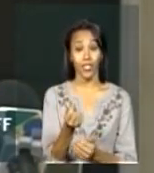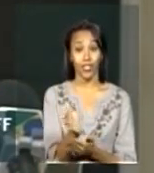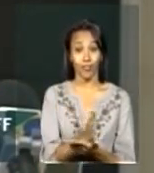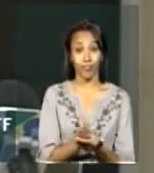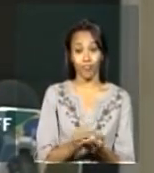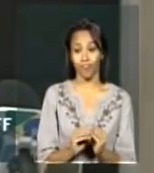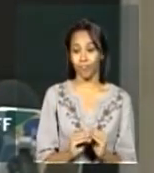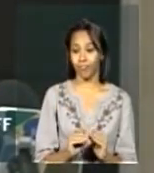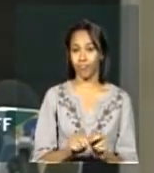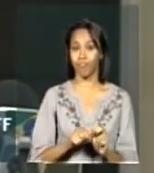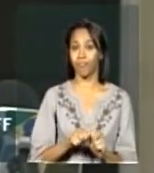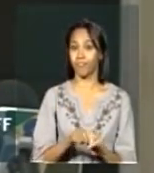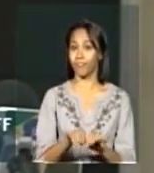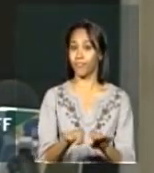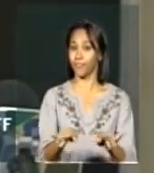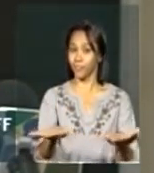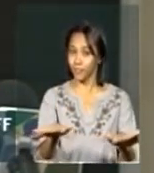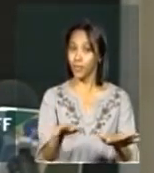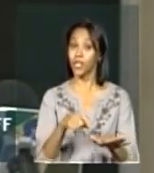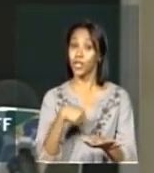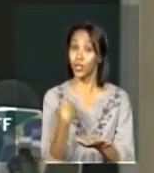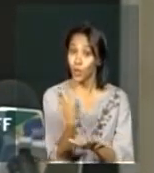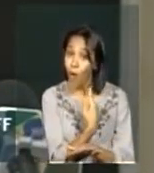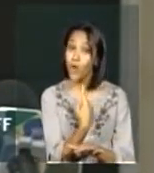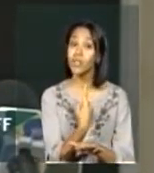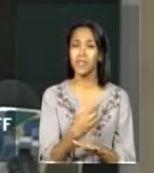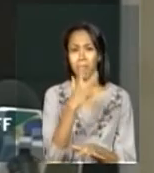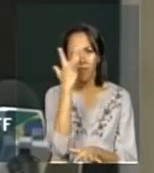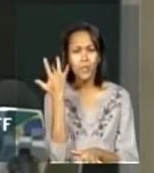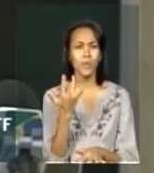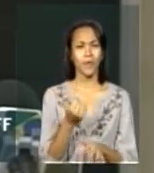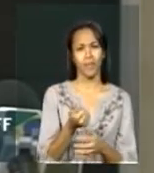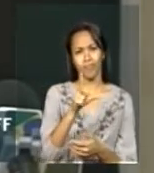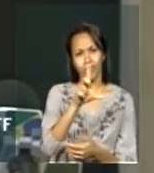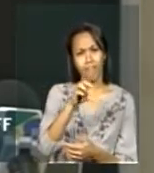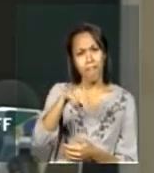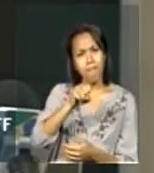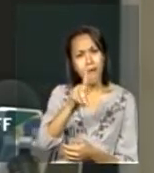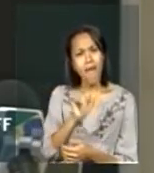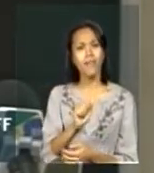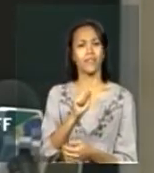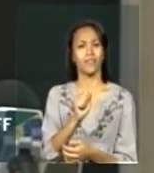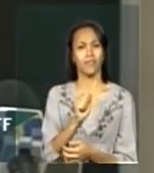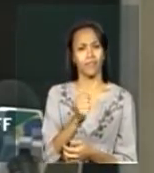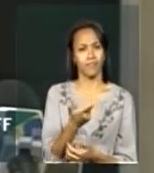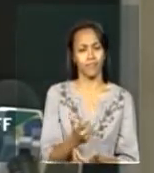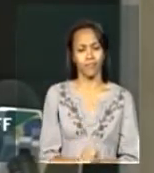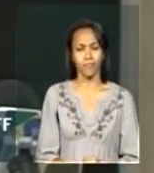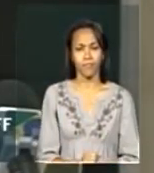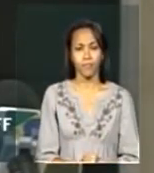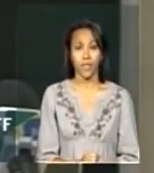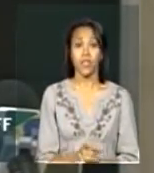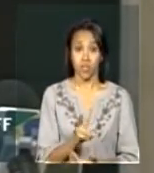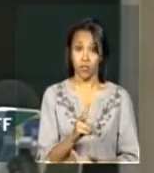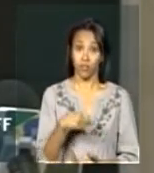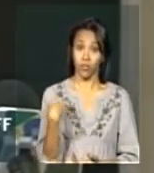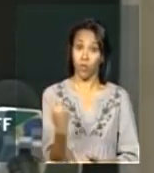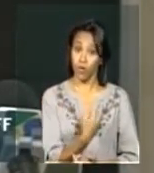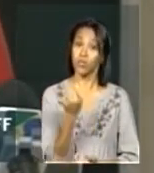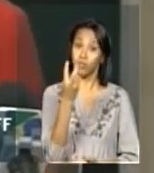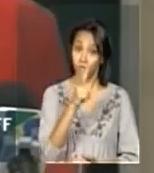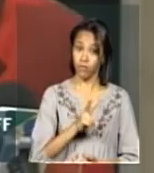renda. em que nós elevamos paraa classe média uma Argentina em 10 anos e vamos e estamos